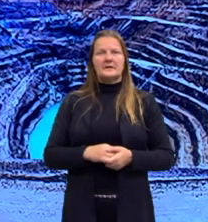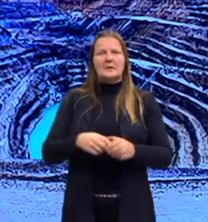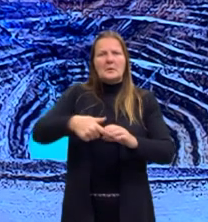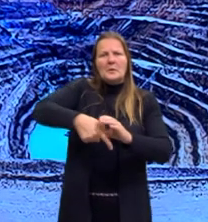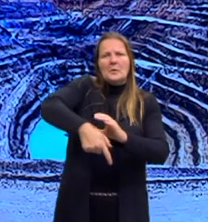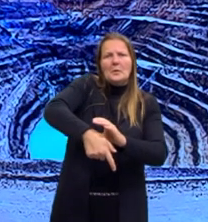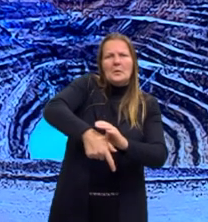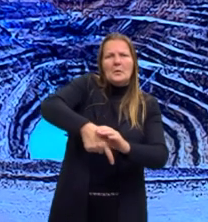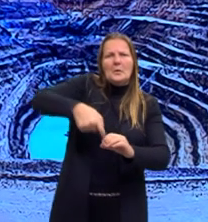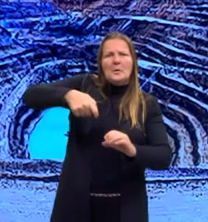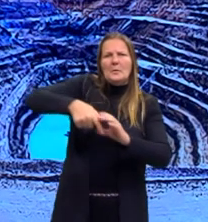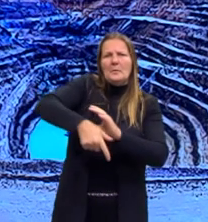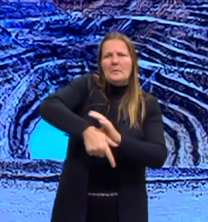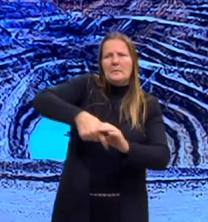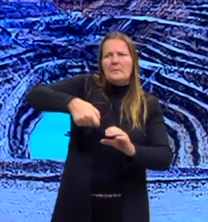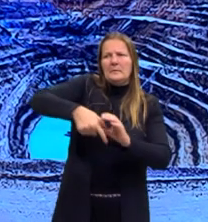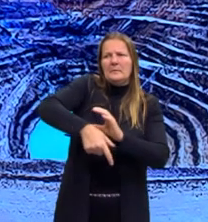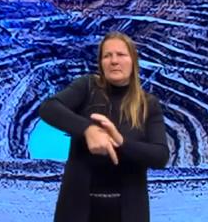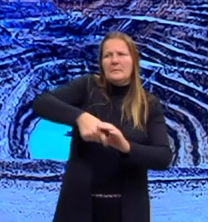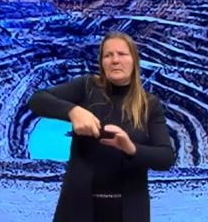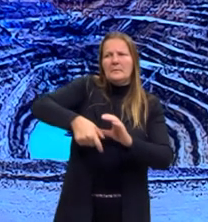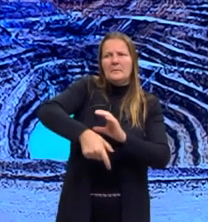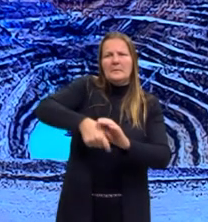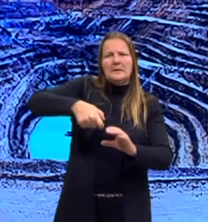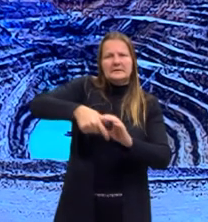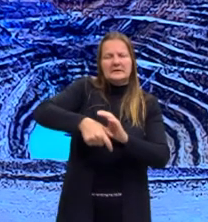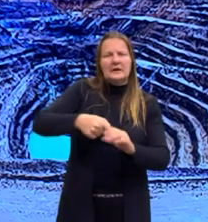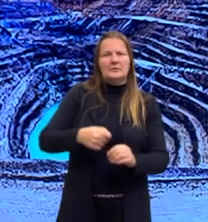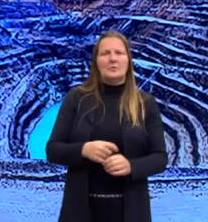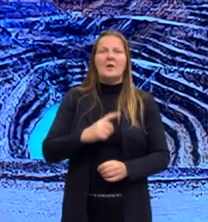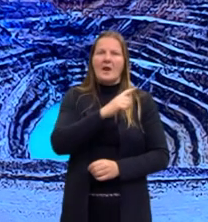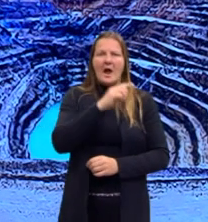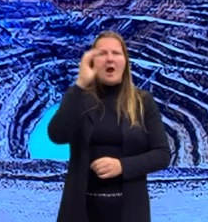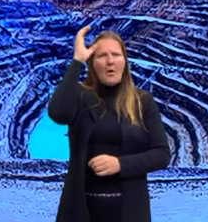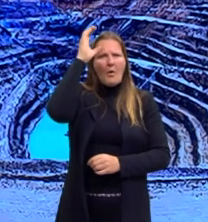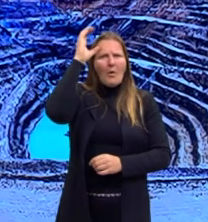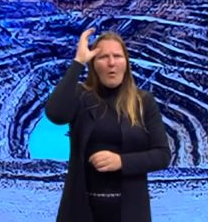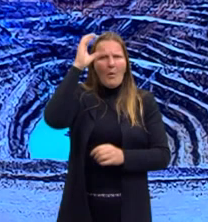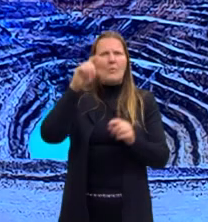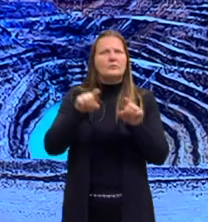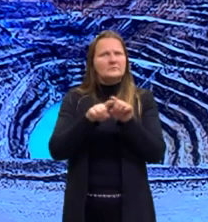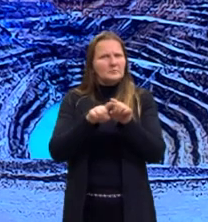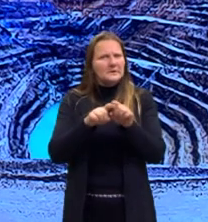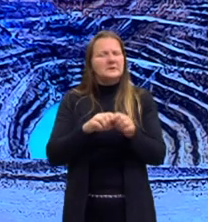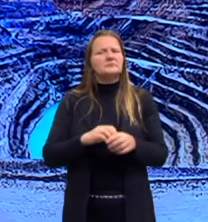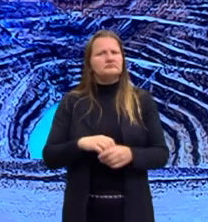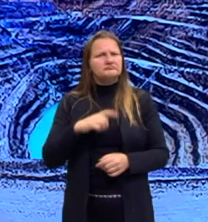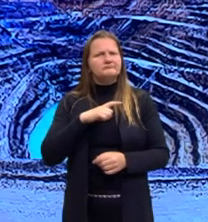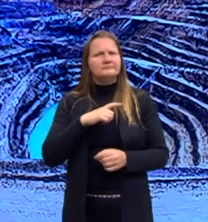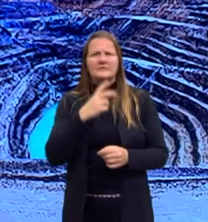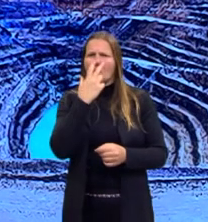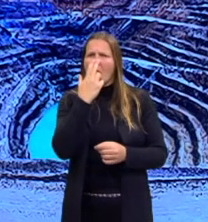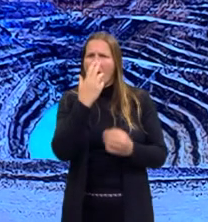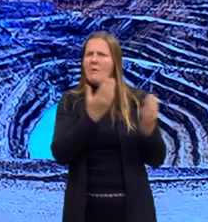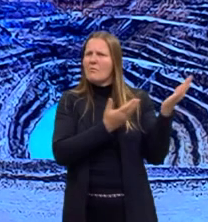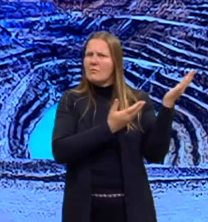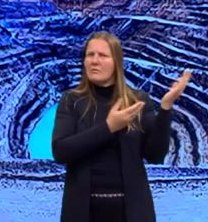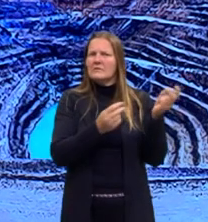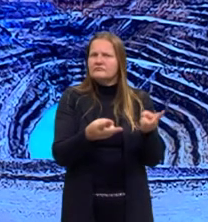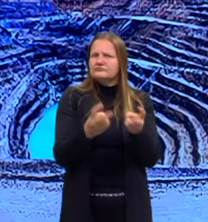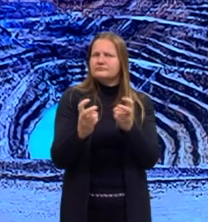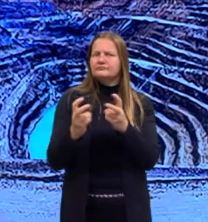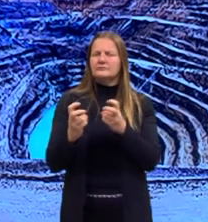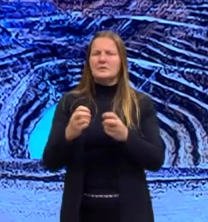petróleo diamante né me ferro entre outras coisas sendo colocado tá principalmente